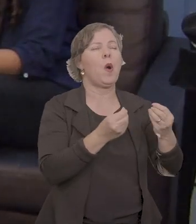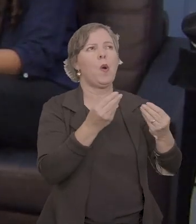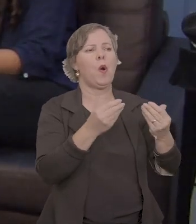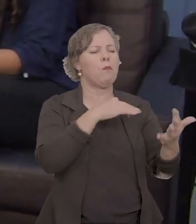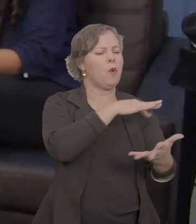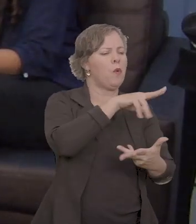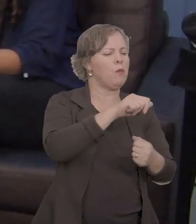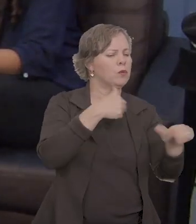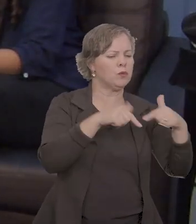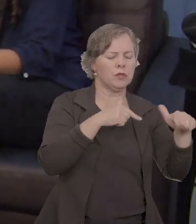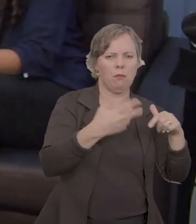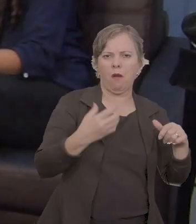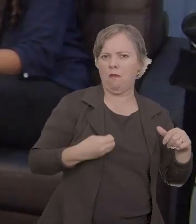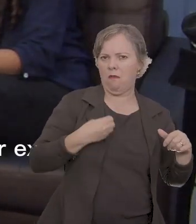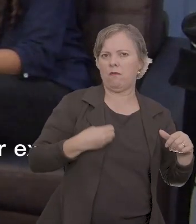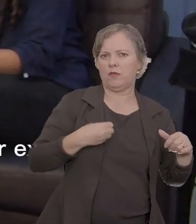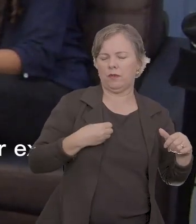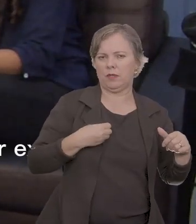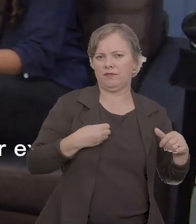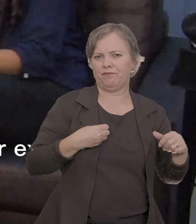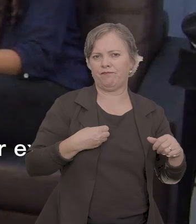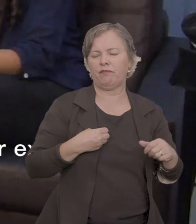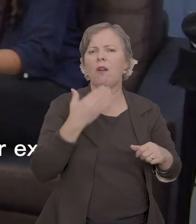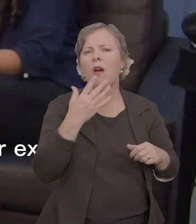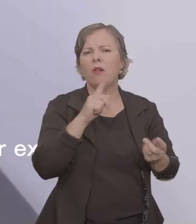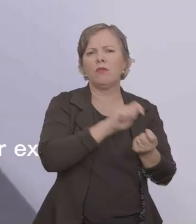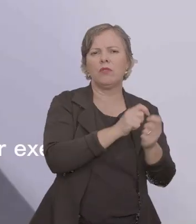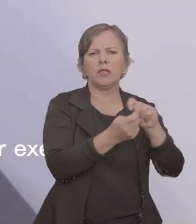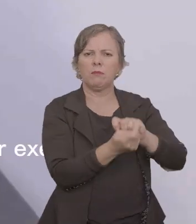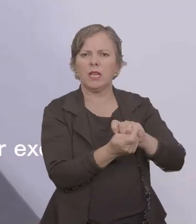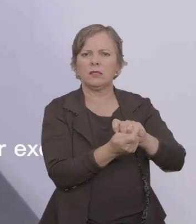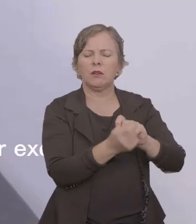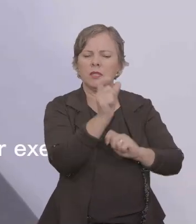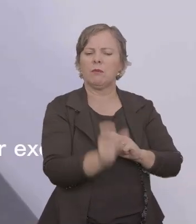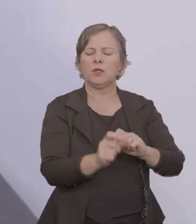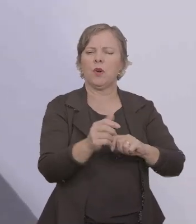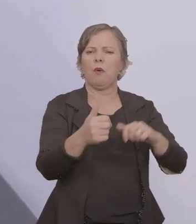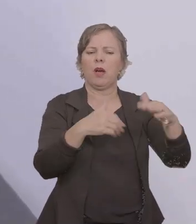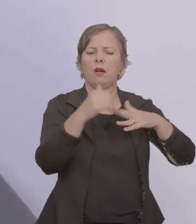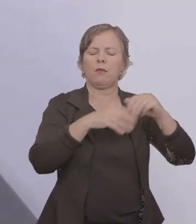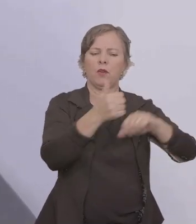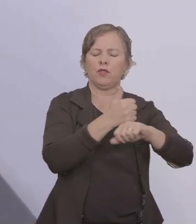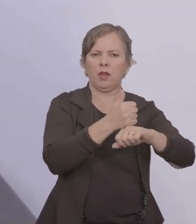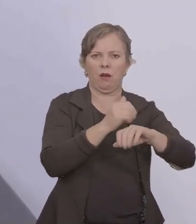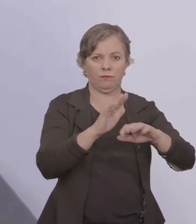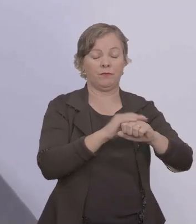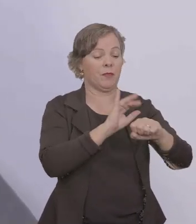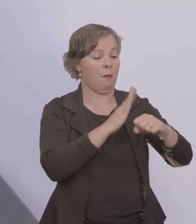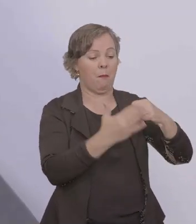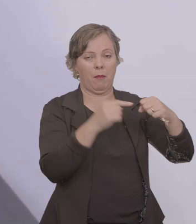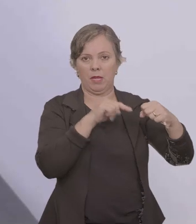o mundo do trabalho está funcionando. Né? Então, qual que vai ser a adaptação deste profissional para, por exemplo, uma pandemia que